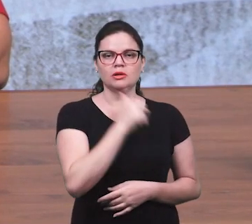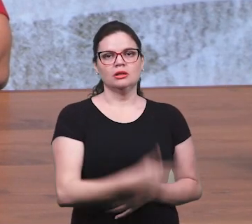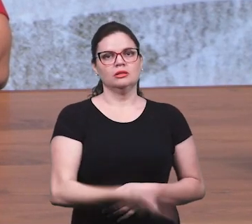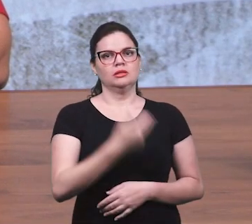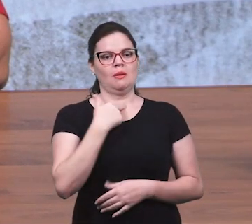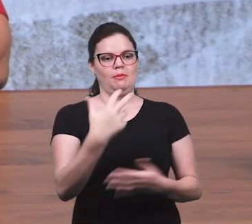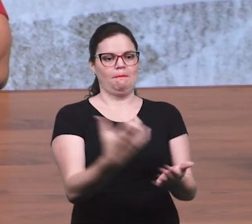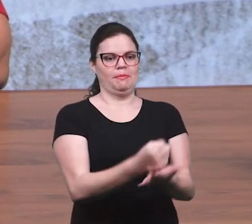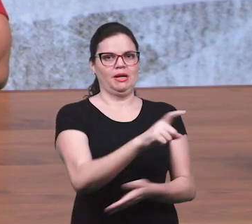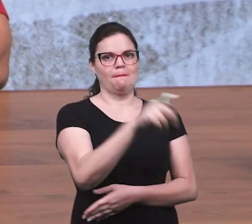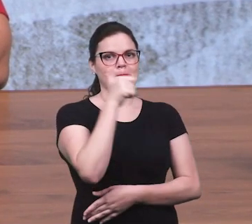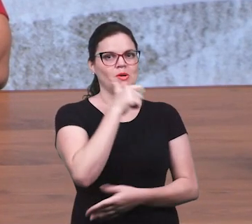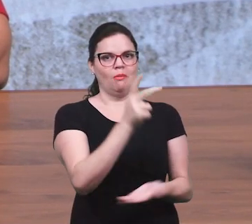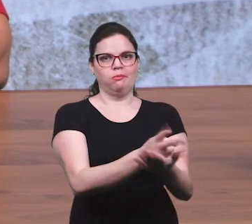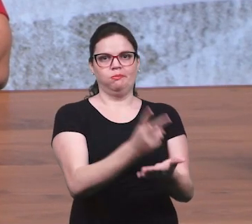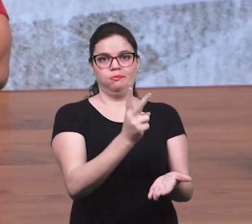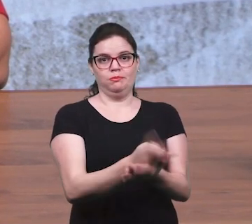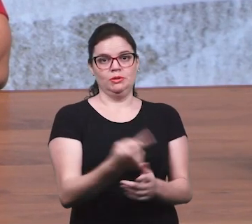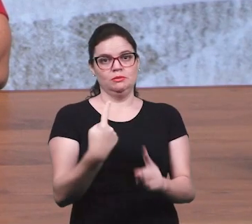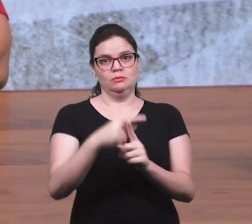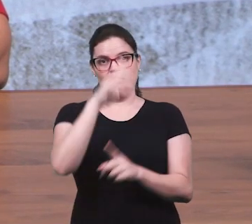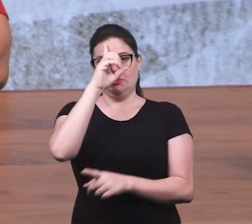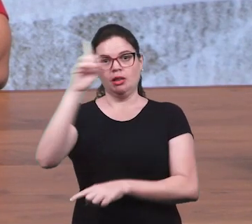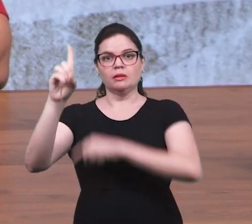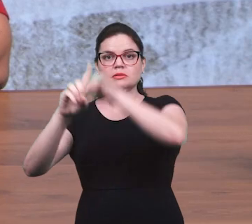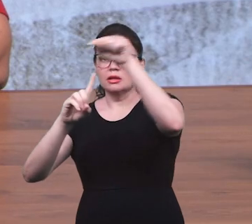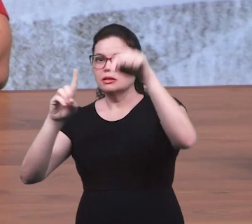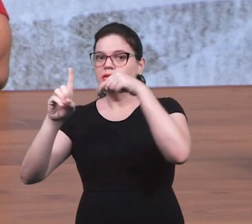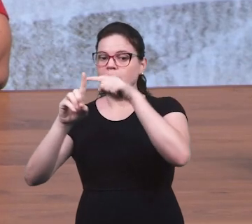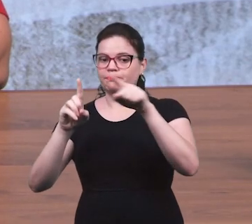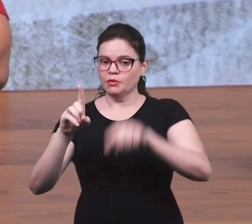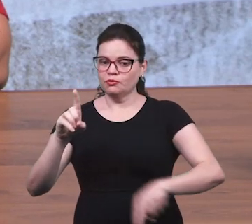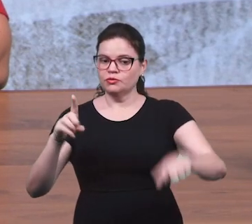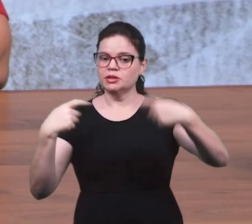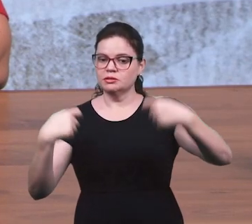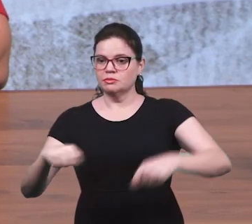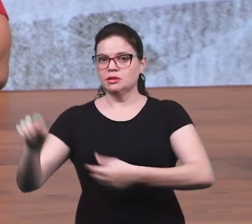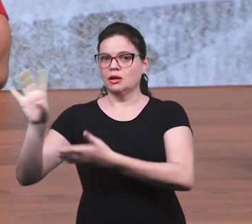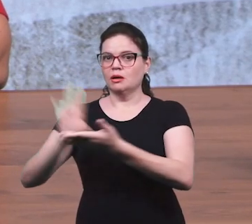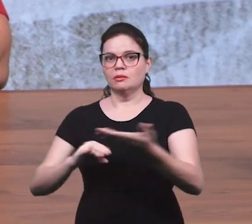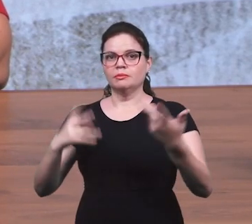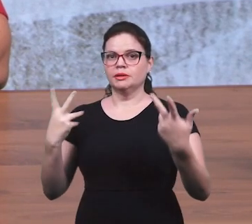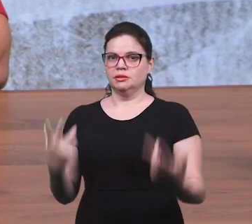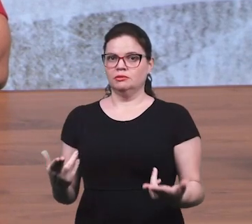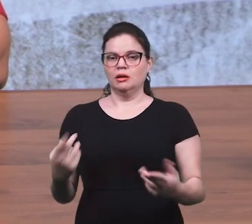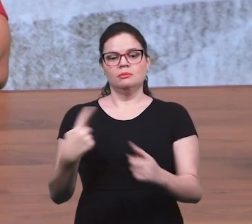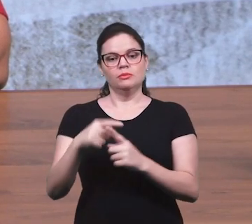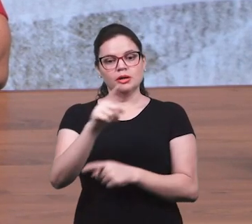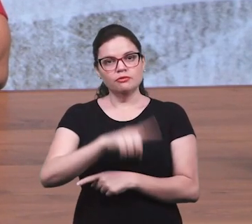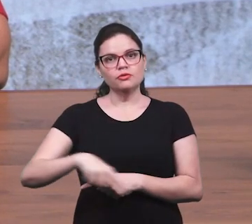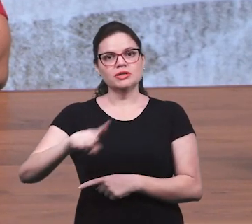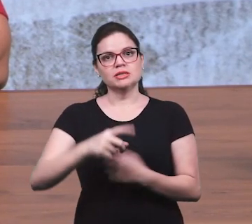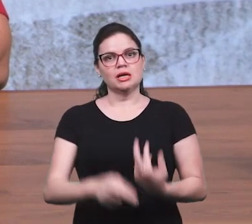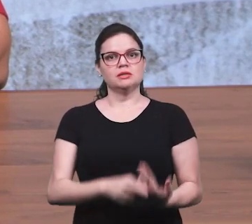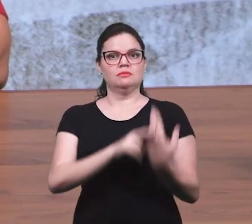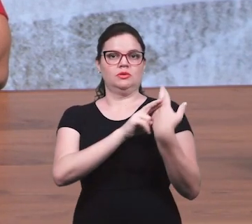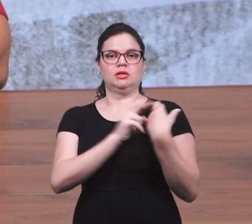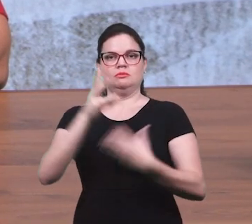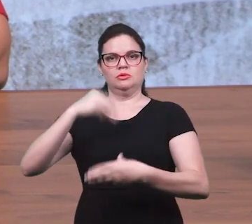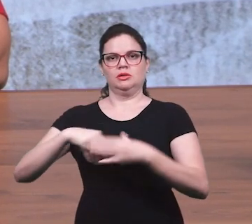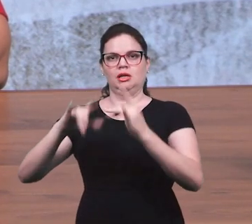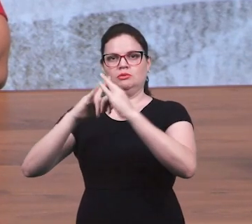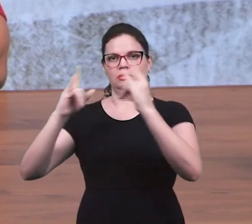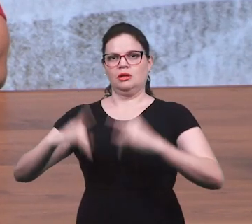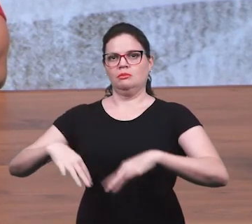Deus. Portanto, o santificarás, porquanto oferece o pão do teu Deus.